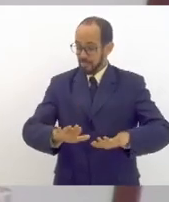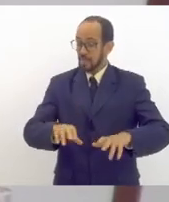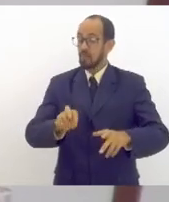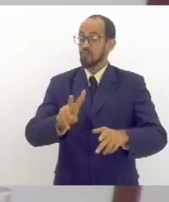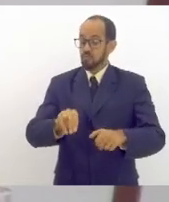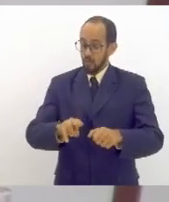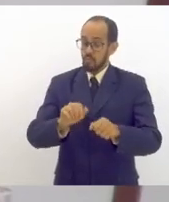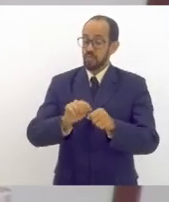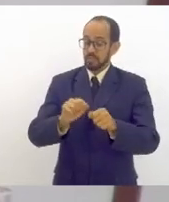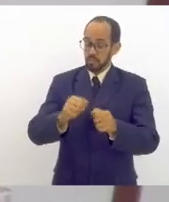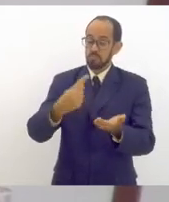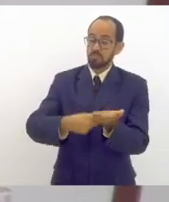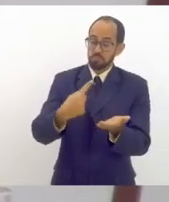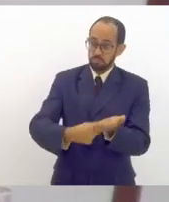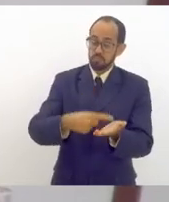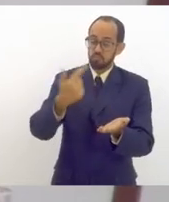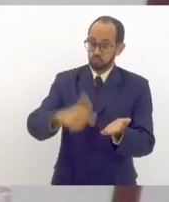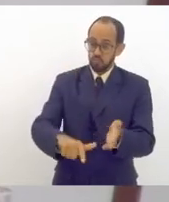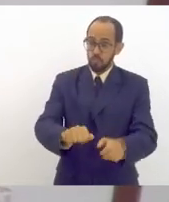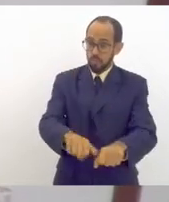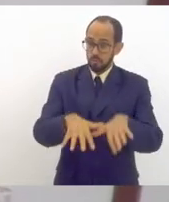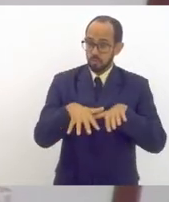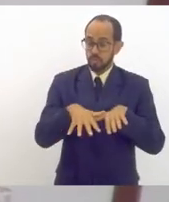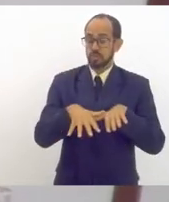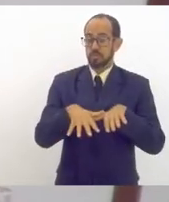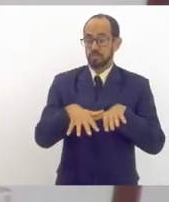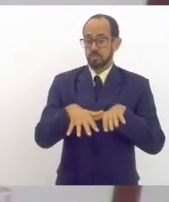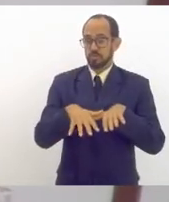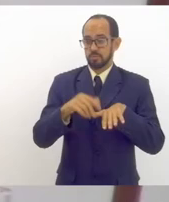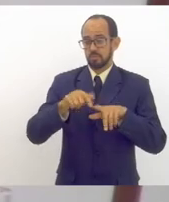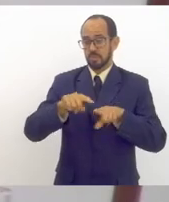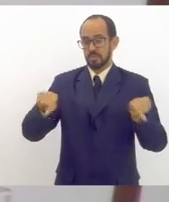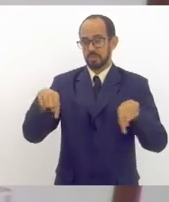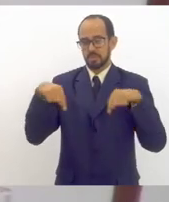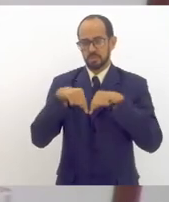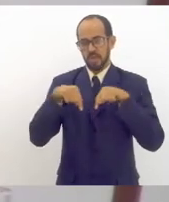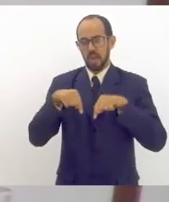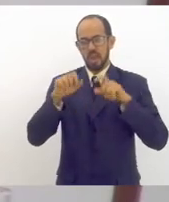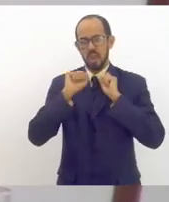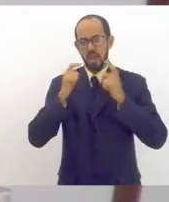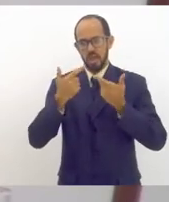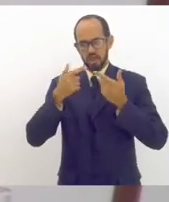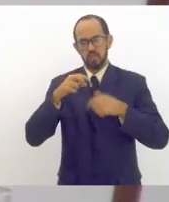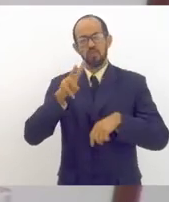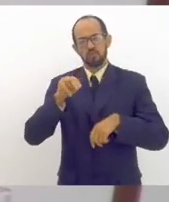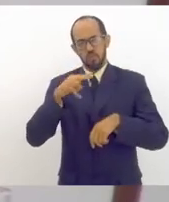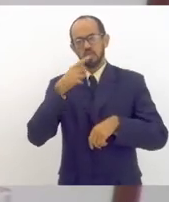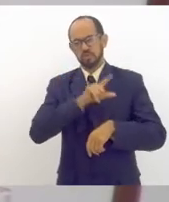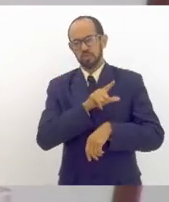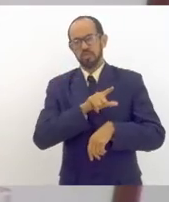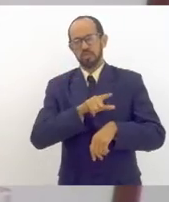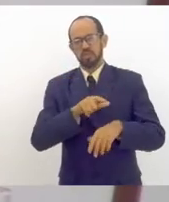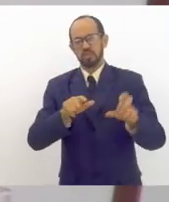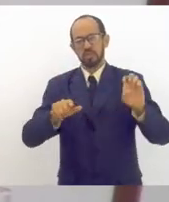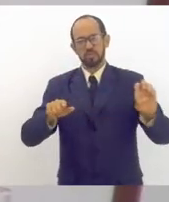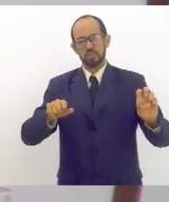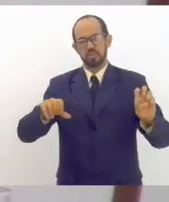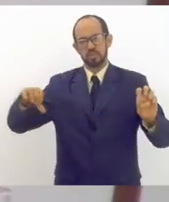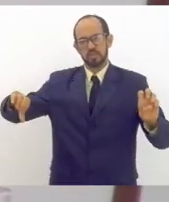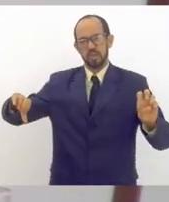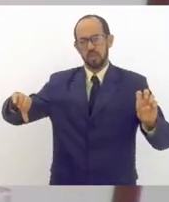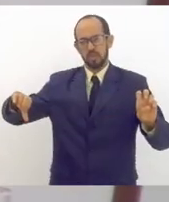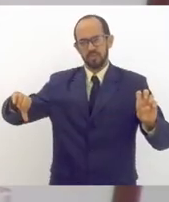refazer remarcar a audiência em algum canto aqui Alguma sala algum canto aqui da Lead eu vou arrumar entre o dia cinco dia nove pra gente fazer e